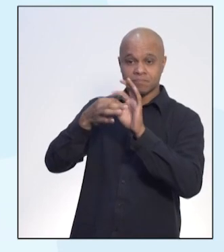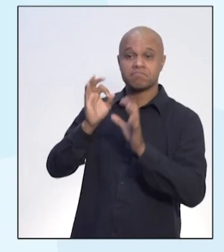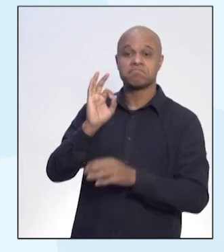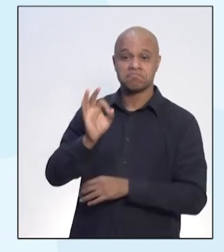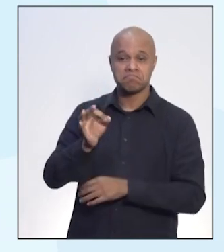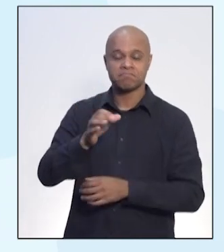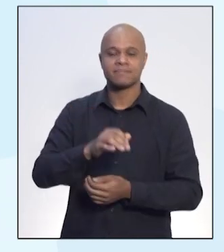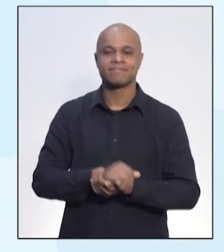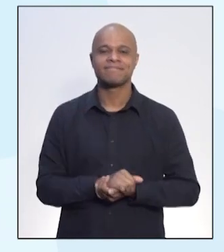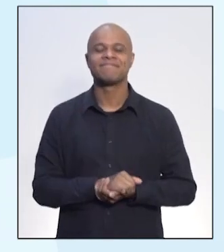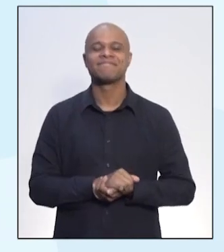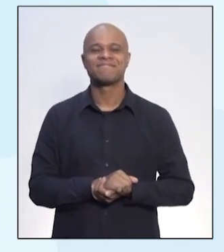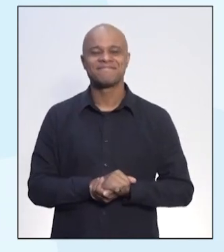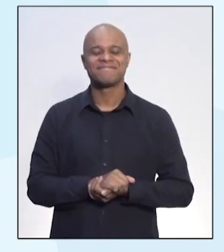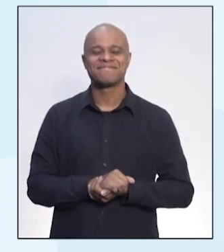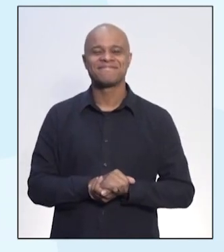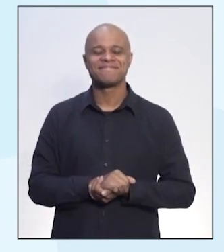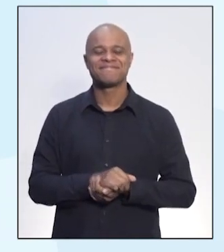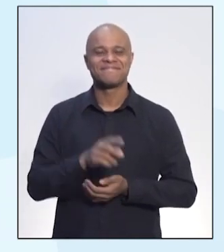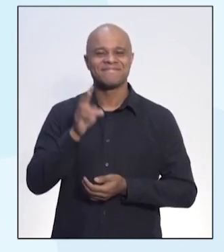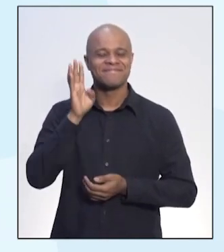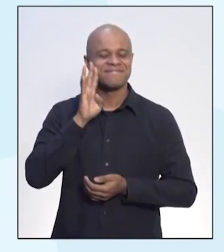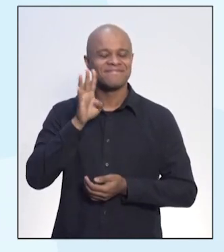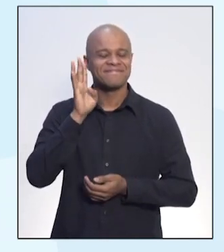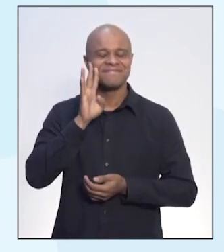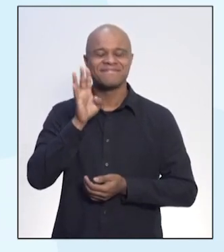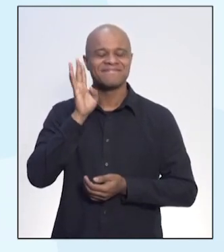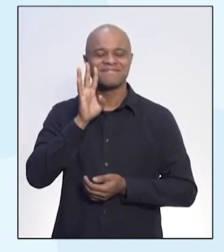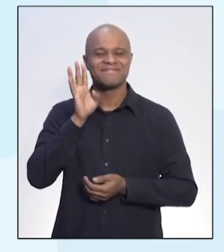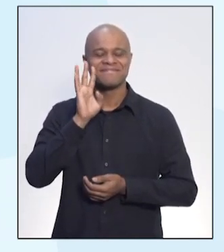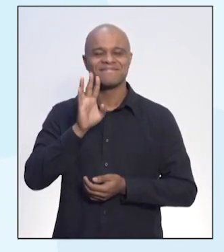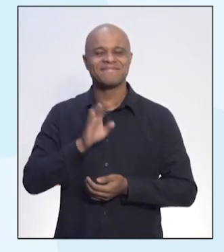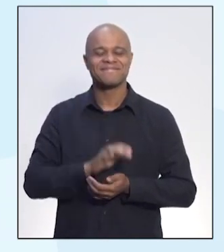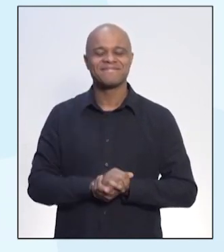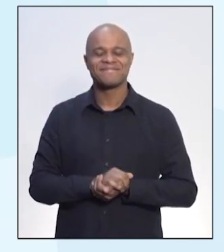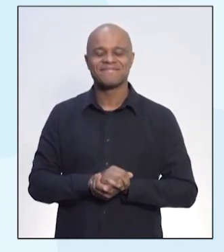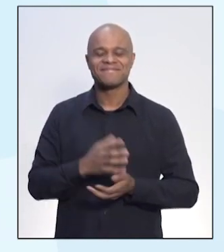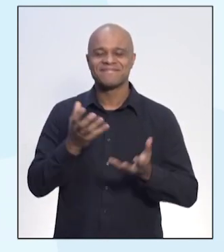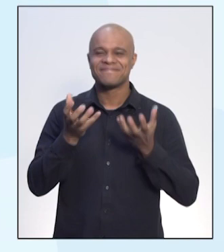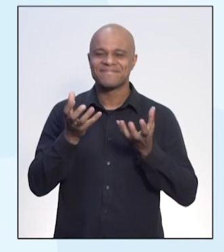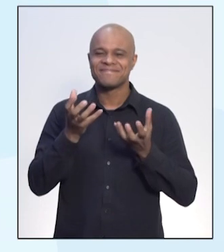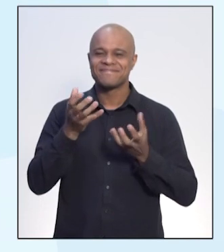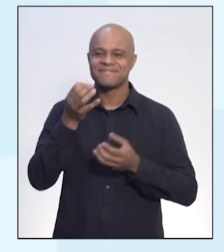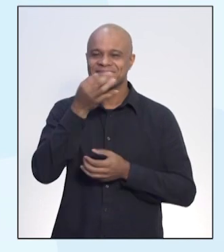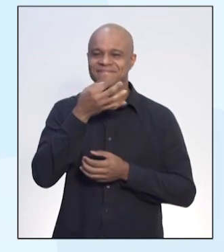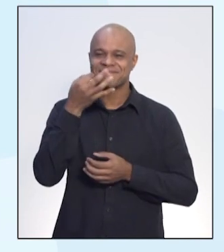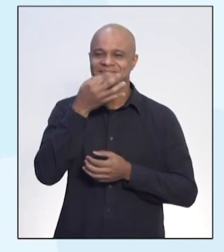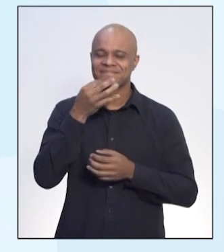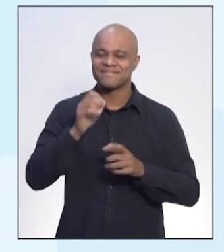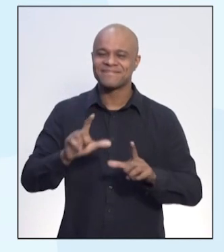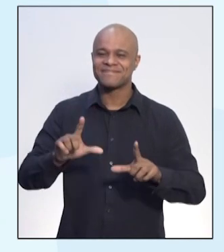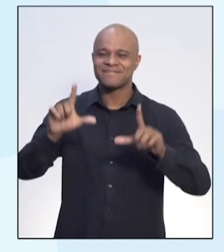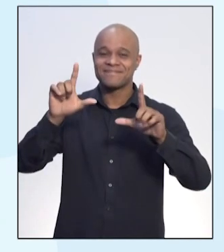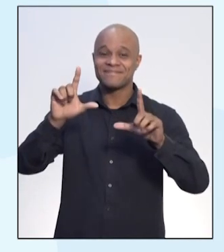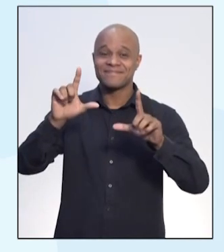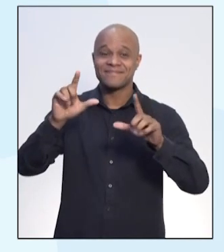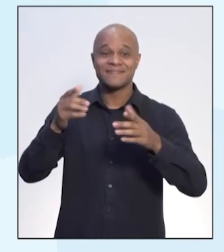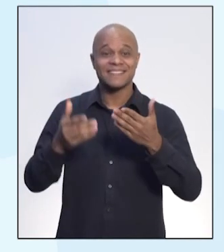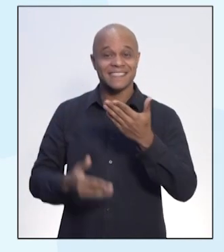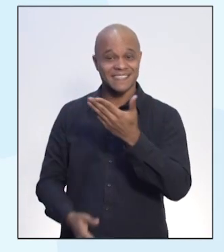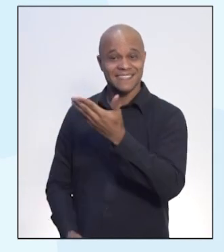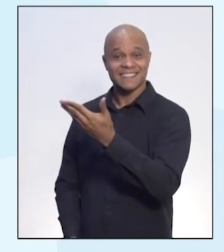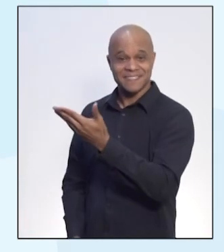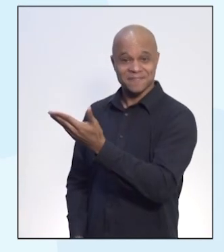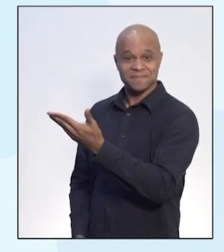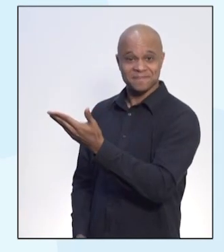perfeito? Legal, pessoal. Agora eu tenho algumas sugestões para vocês no próximo PT, referente ao caderno do aluno que eu falei para vocês